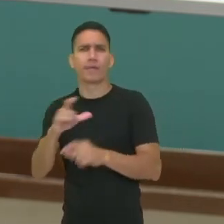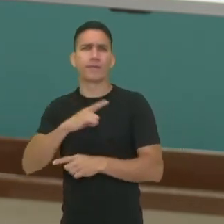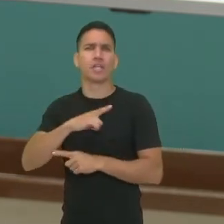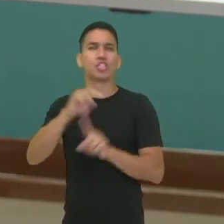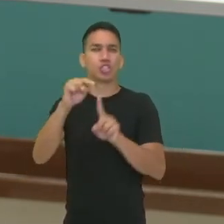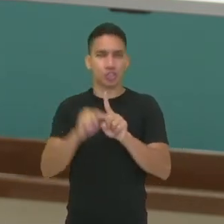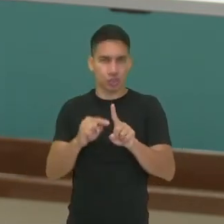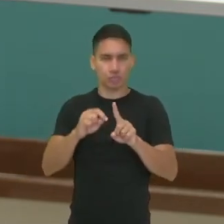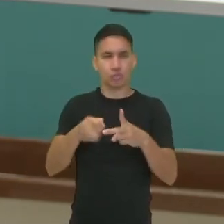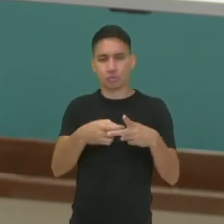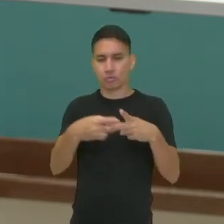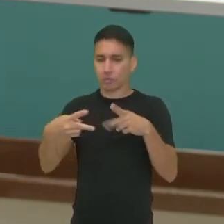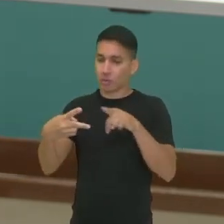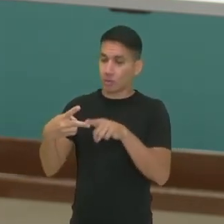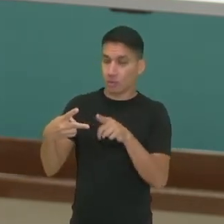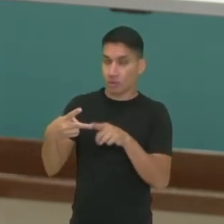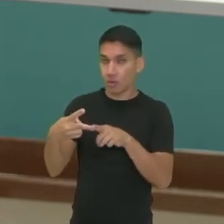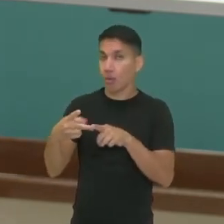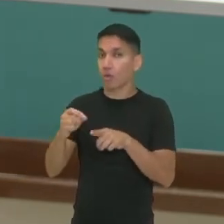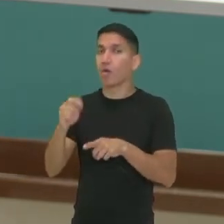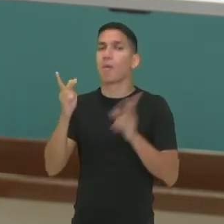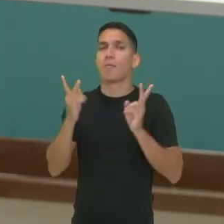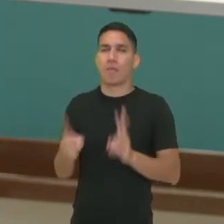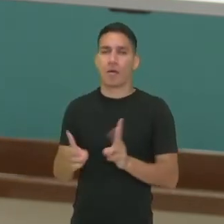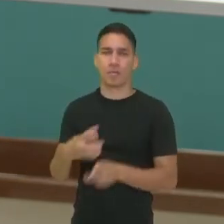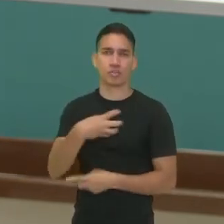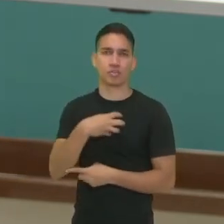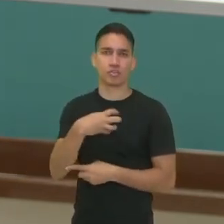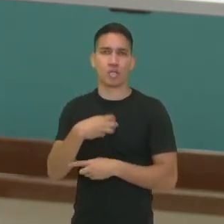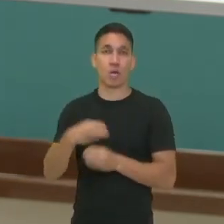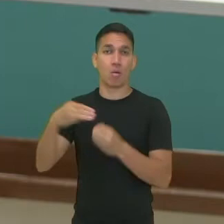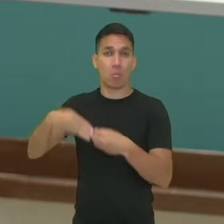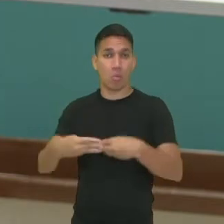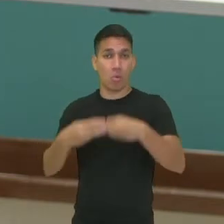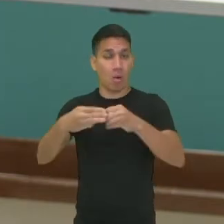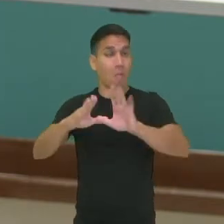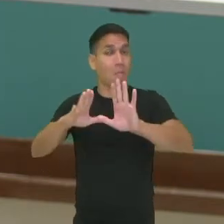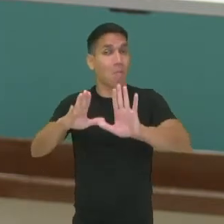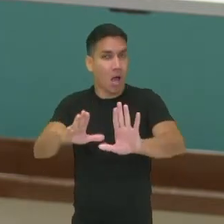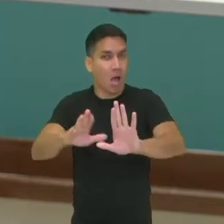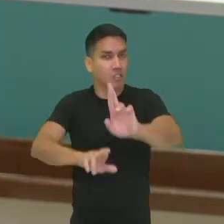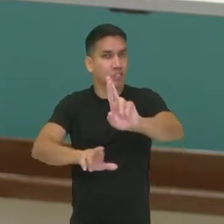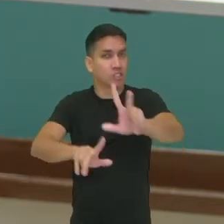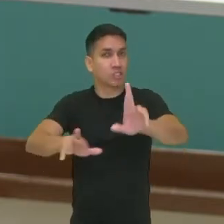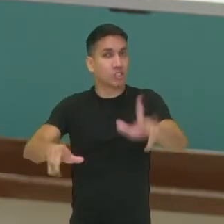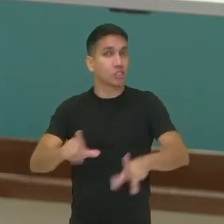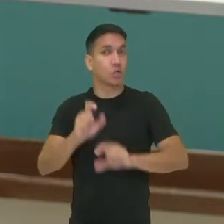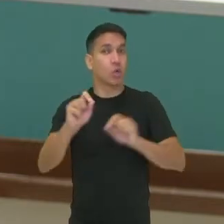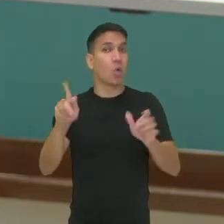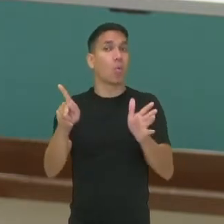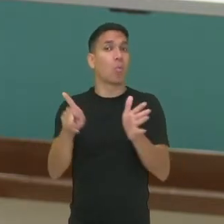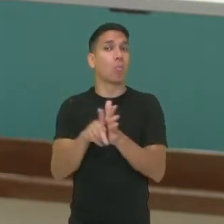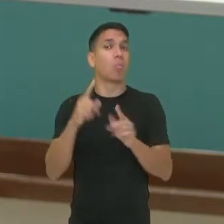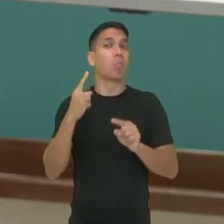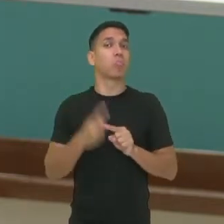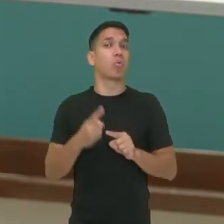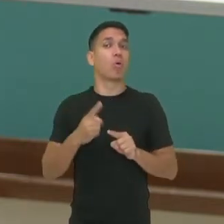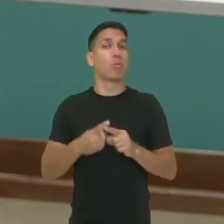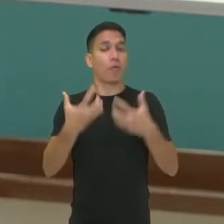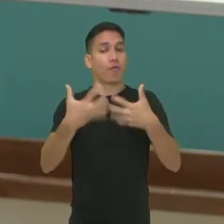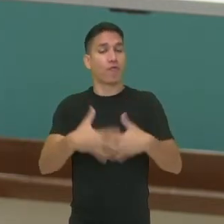os isômeros óticos possuem a mesma fórmula molecular, mas são diferenciados por sua